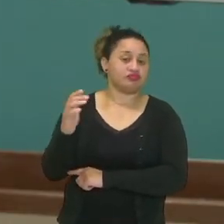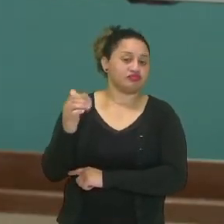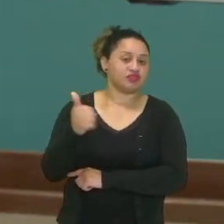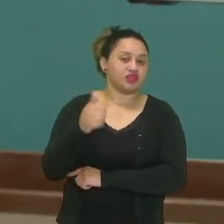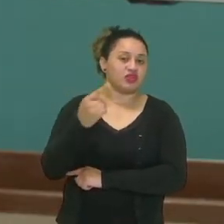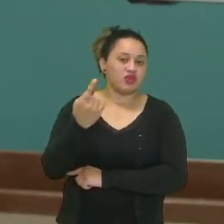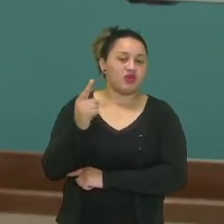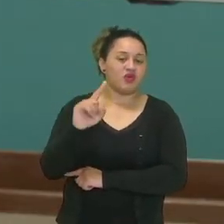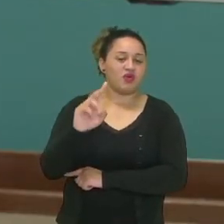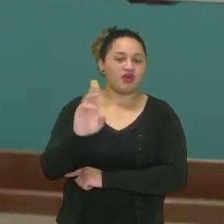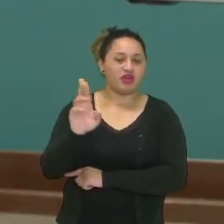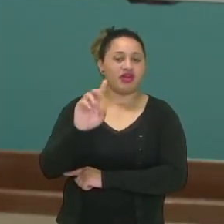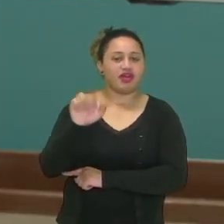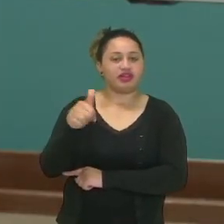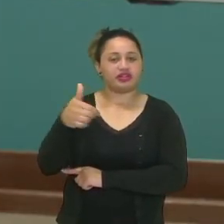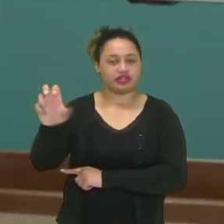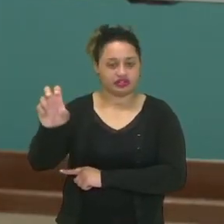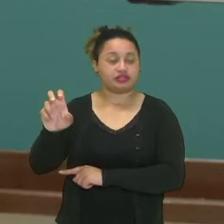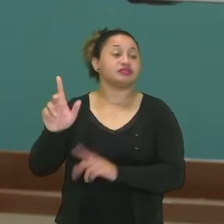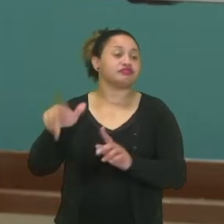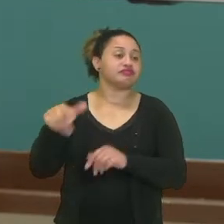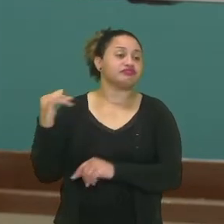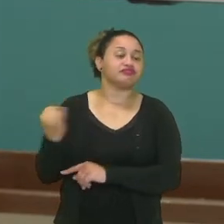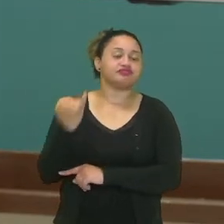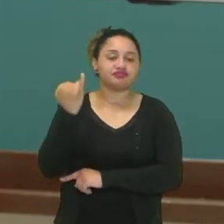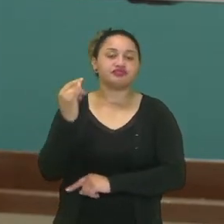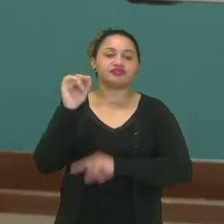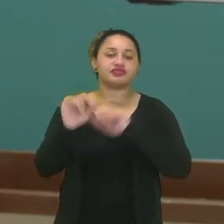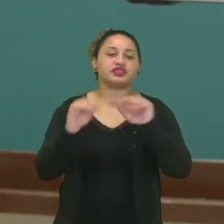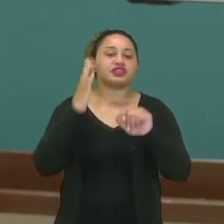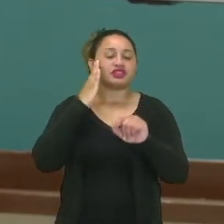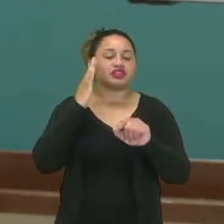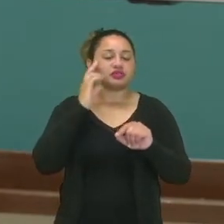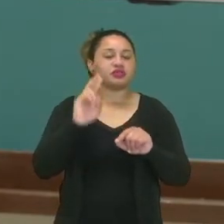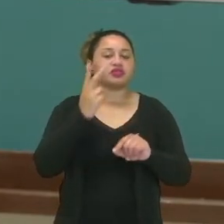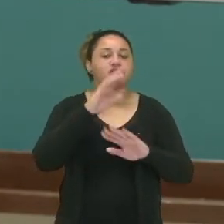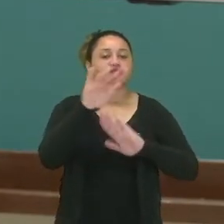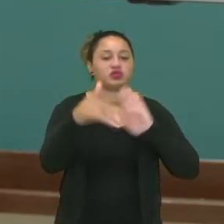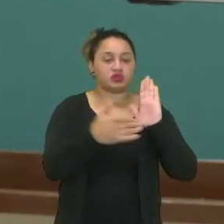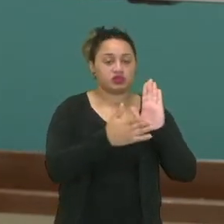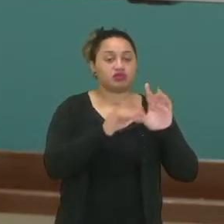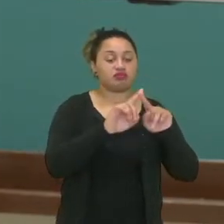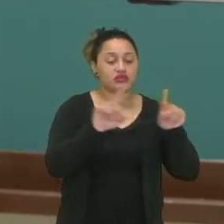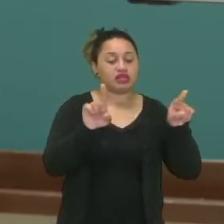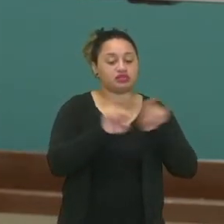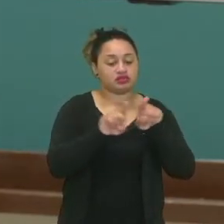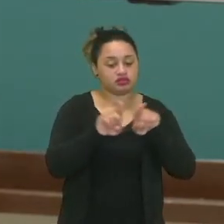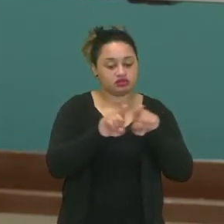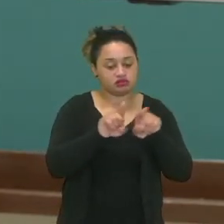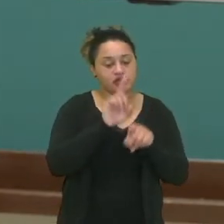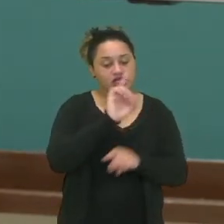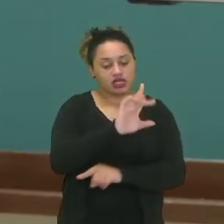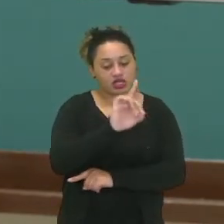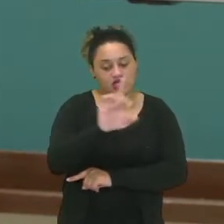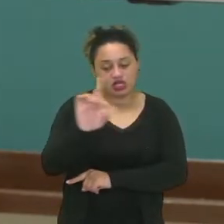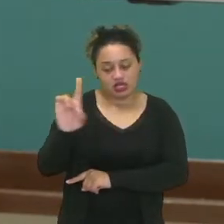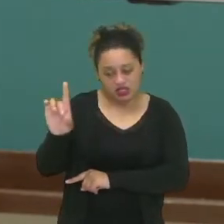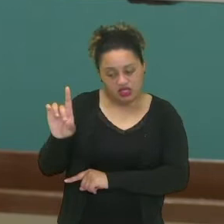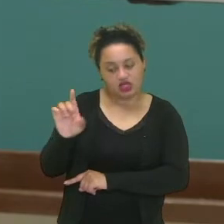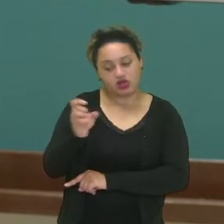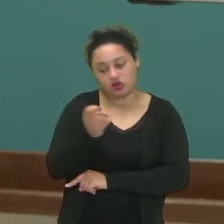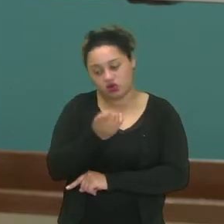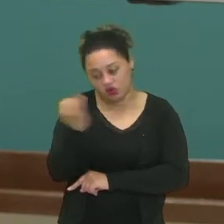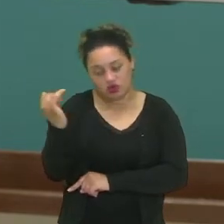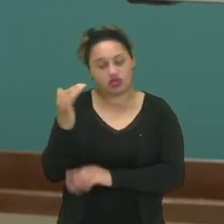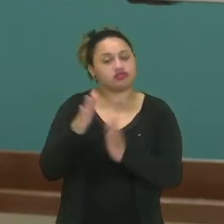R$1,15. Isso é primordial, saber o custo total, mas mais ainda saber qual é o custo